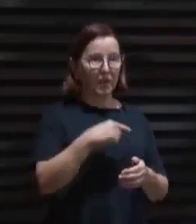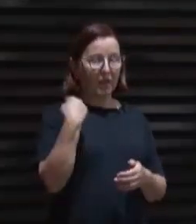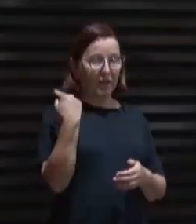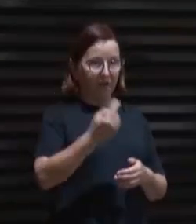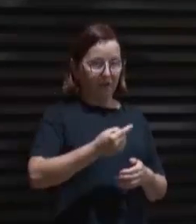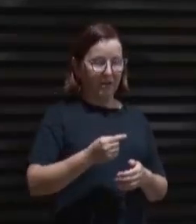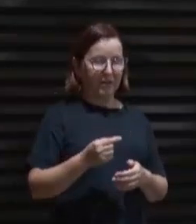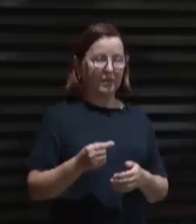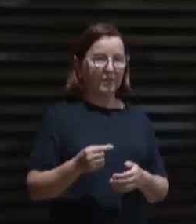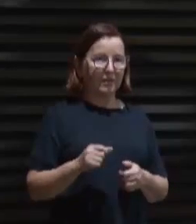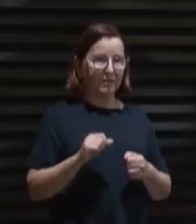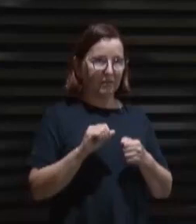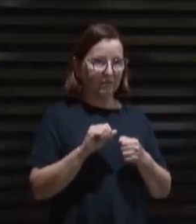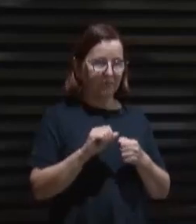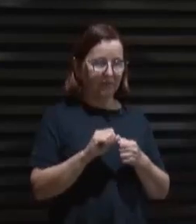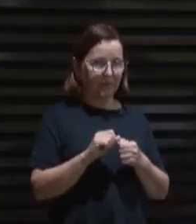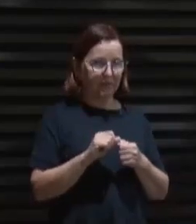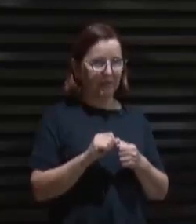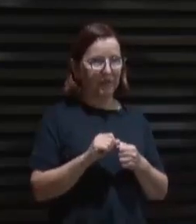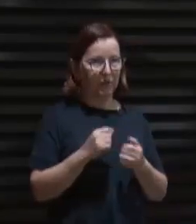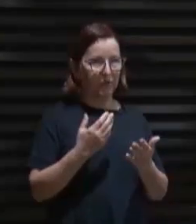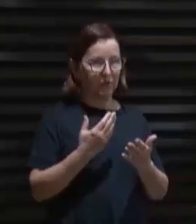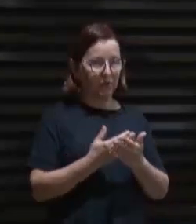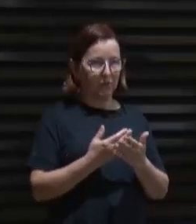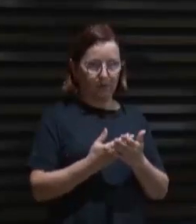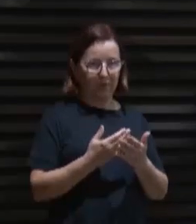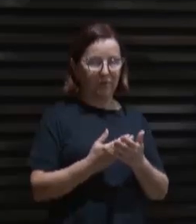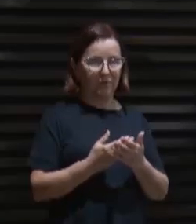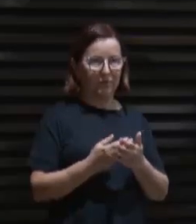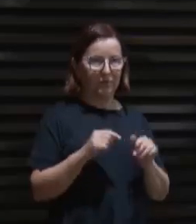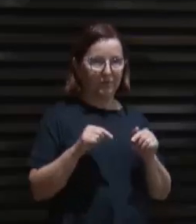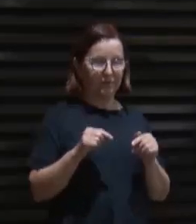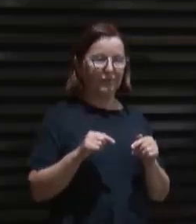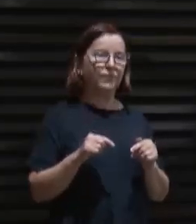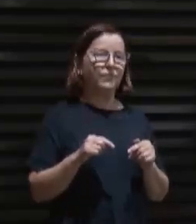ministério. E é bom que se saiba.